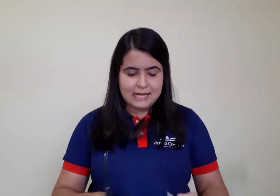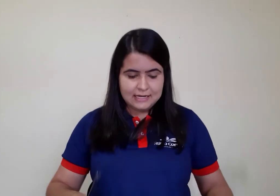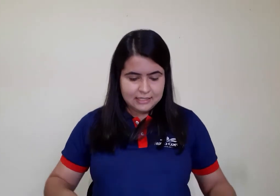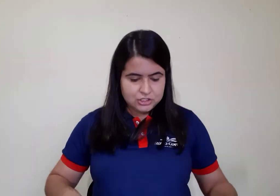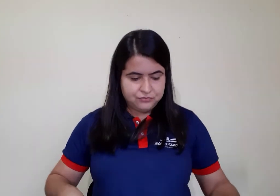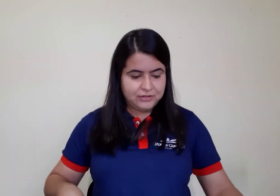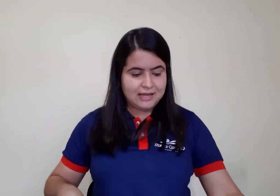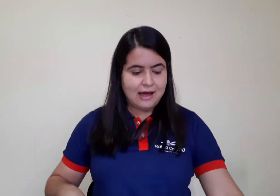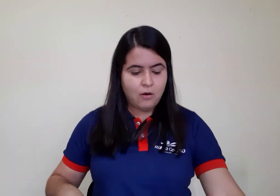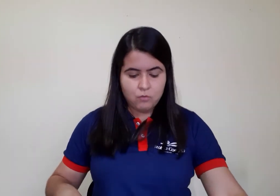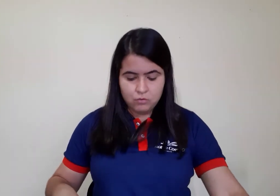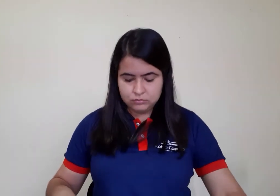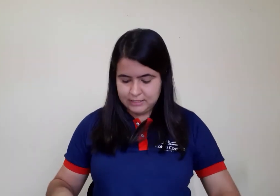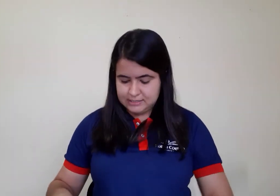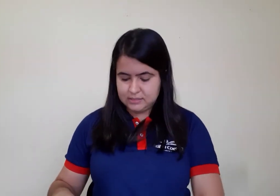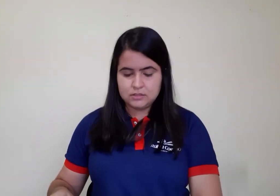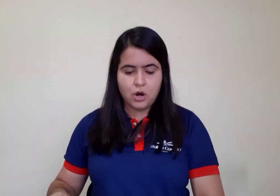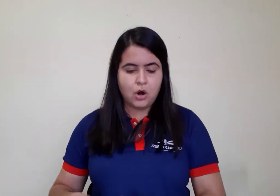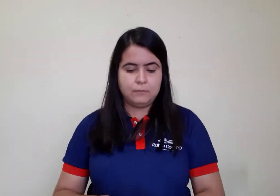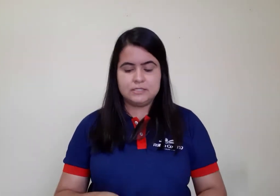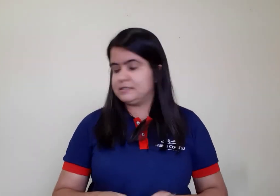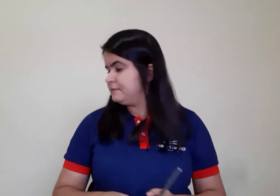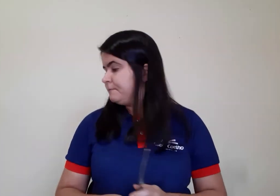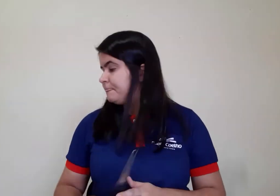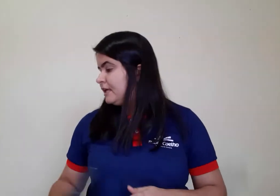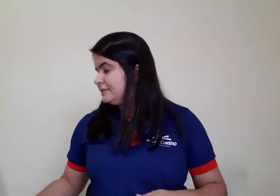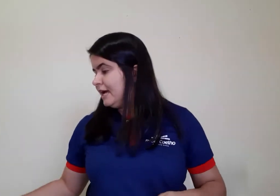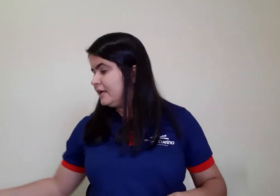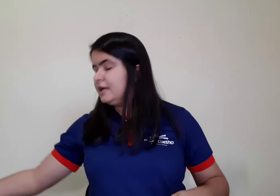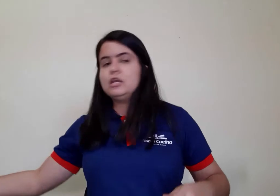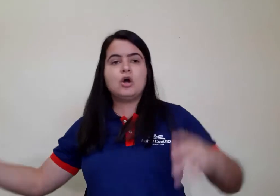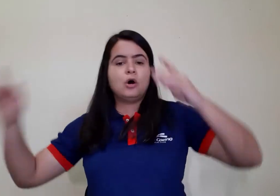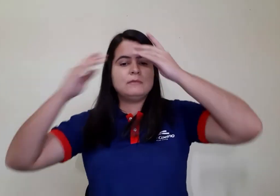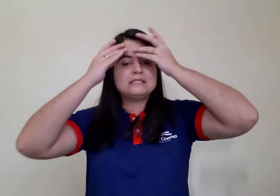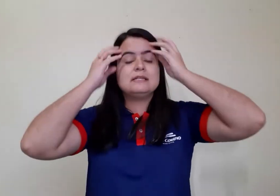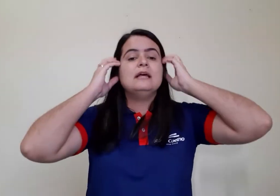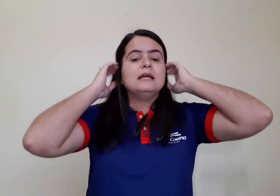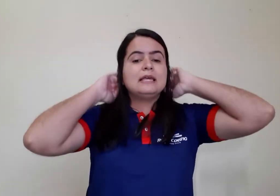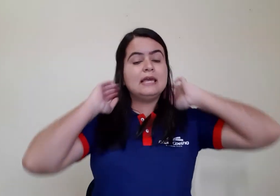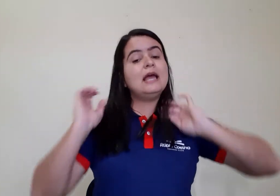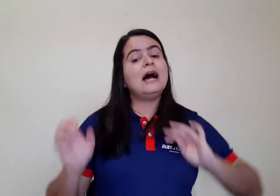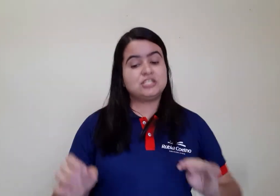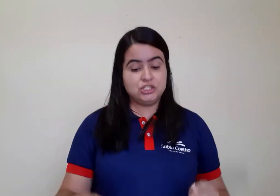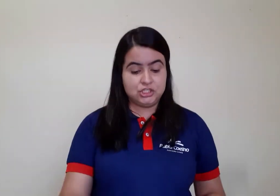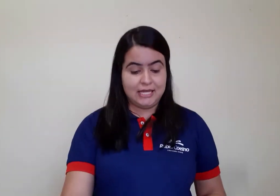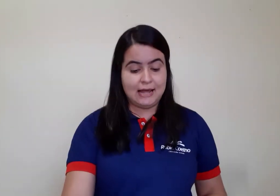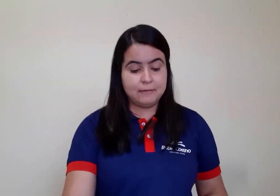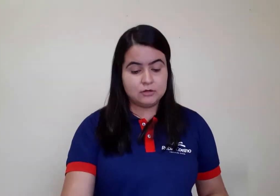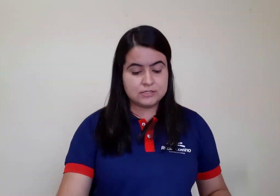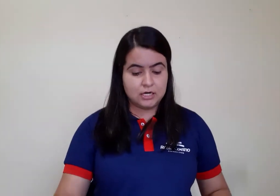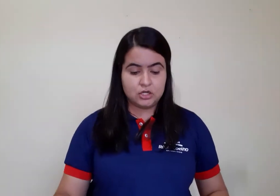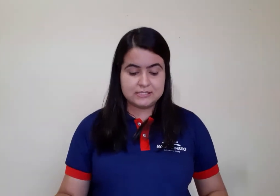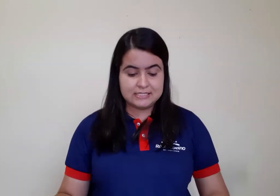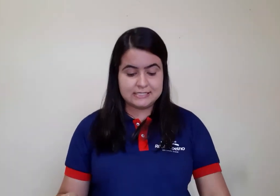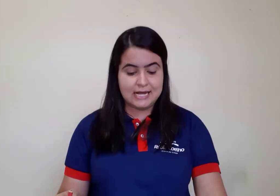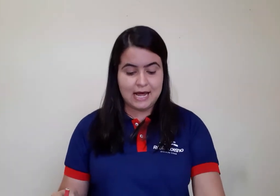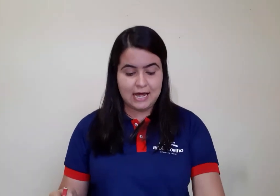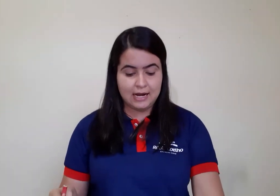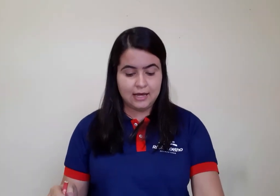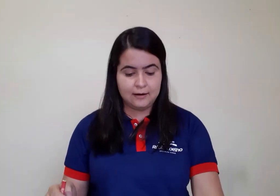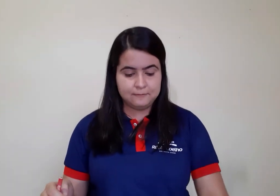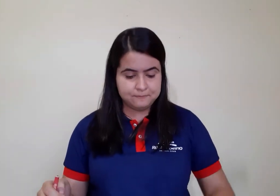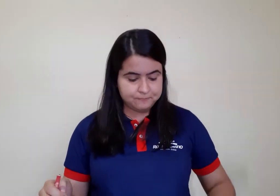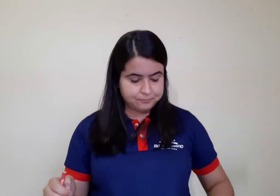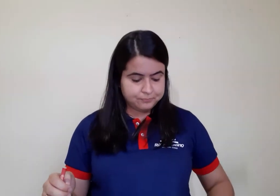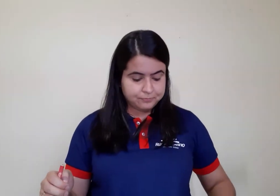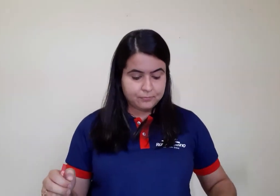Você consegue identificar algum desses nomes? Tem aí nomes que a gente tem amigos na nossa